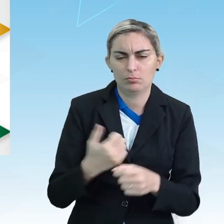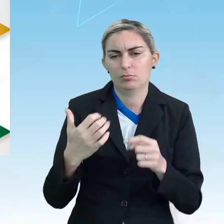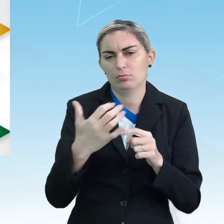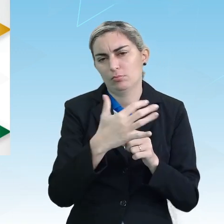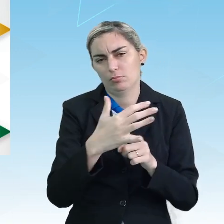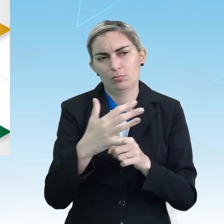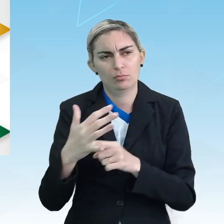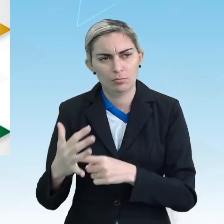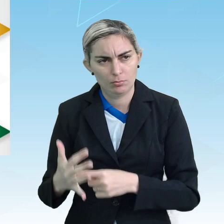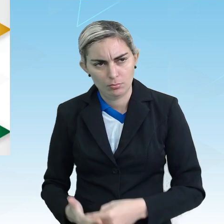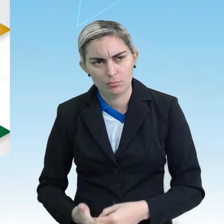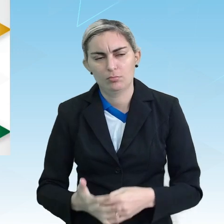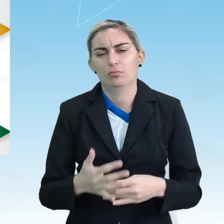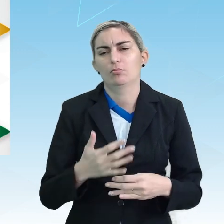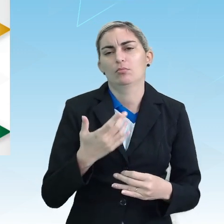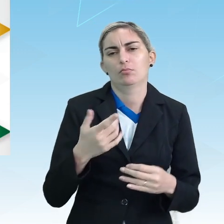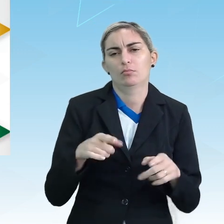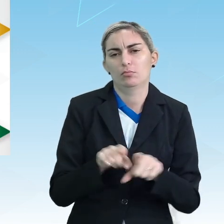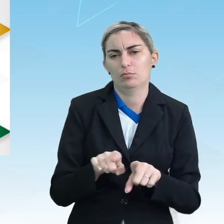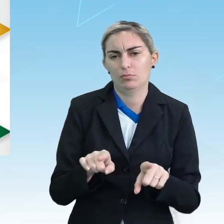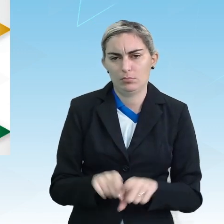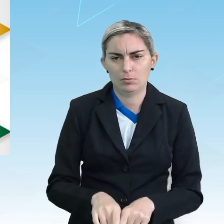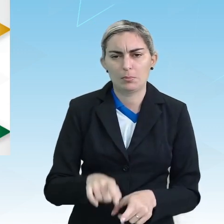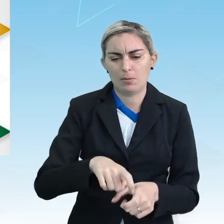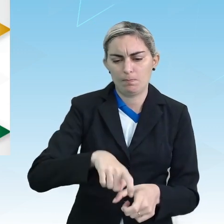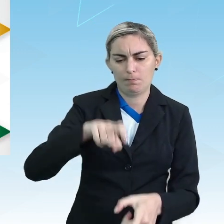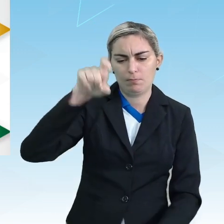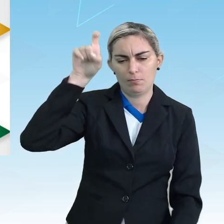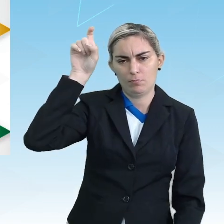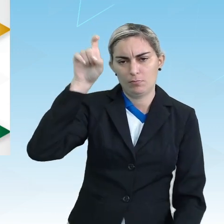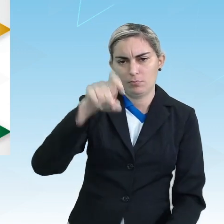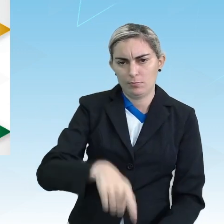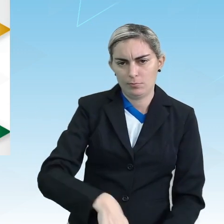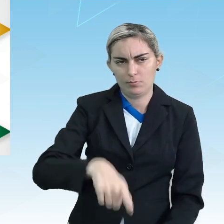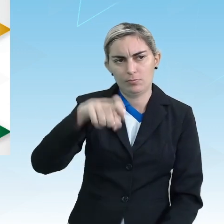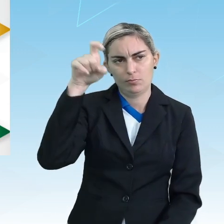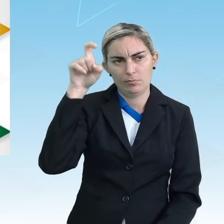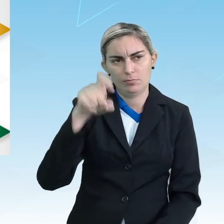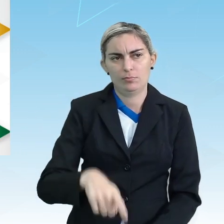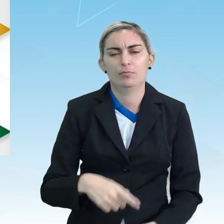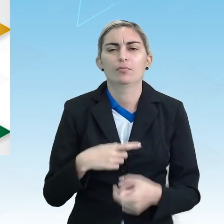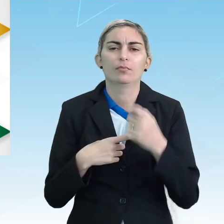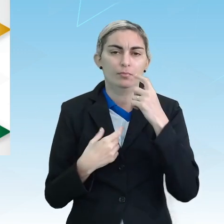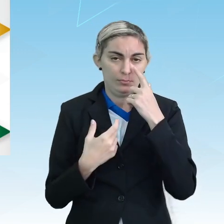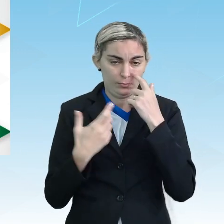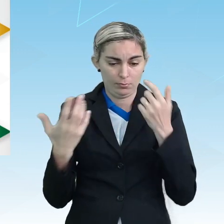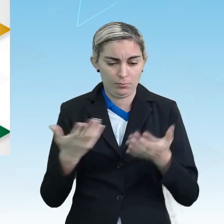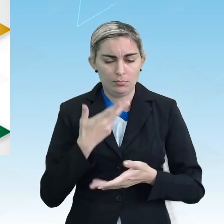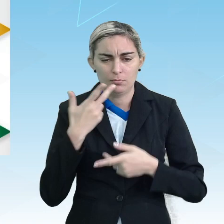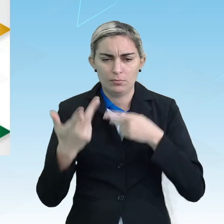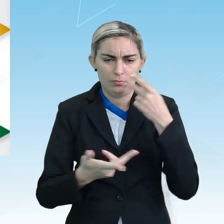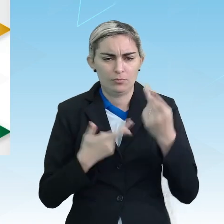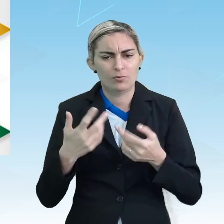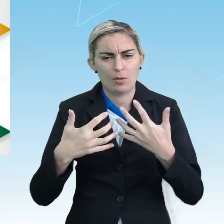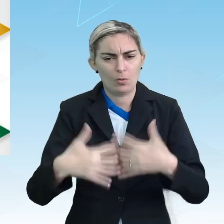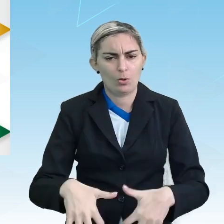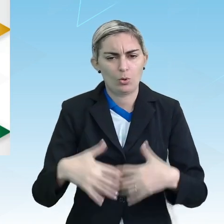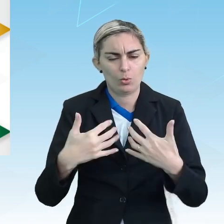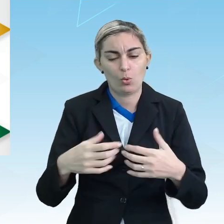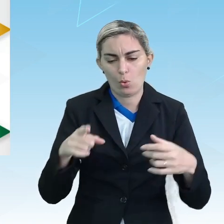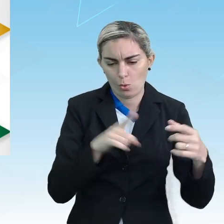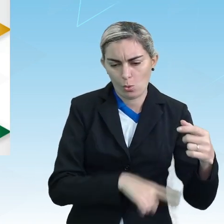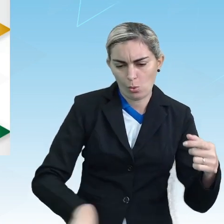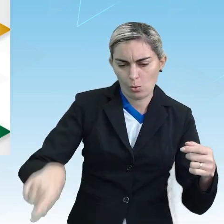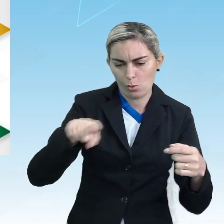de automóveis e também nos guindastes. Agora irei falar um pouco sobre engrenagem ou roda